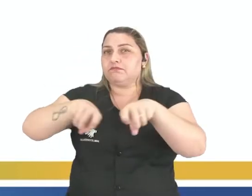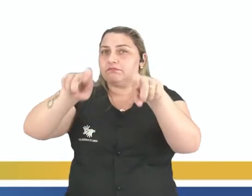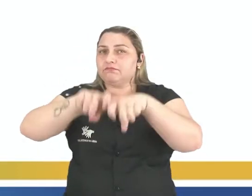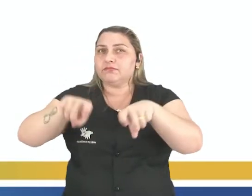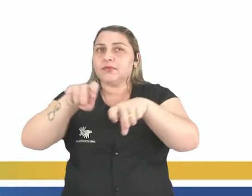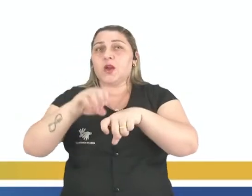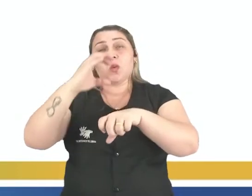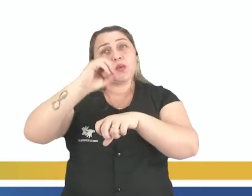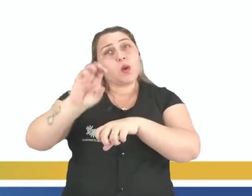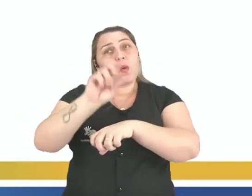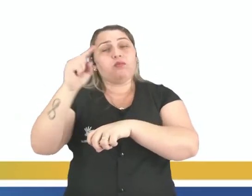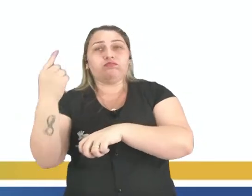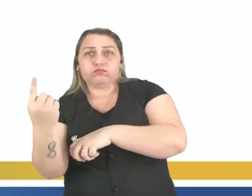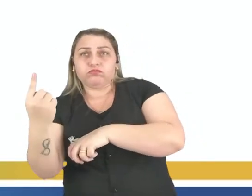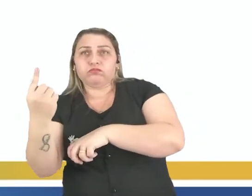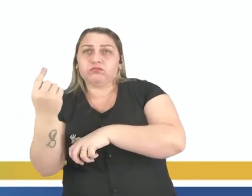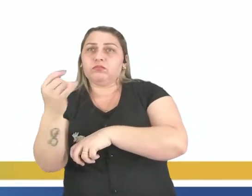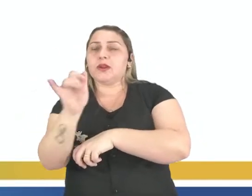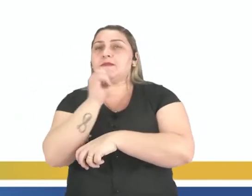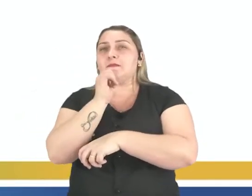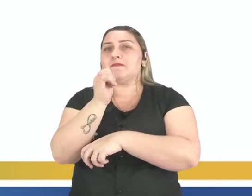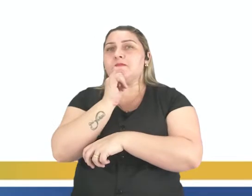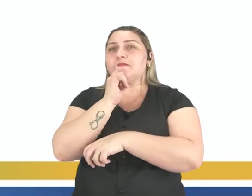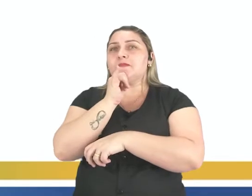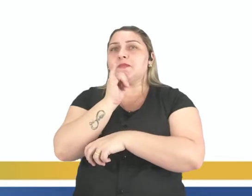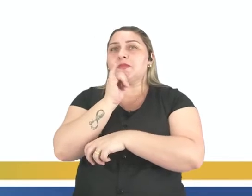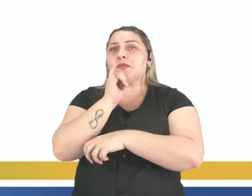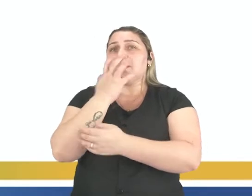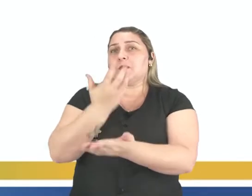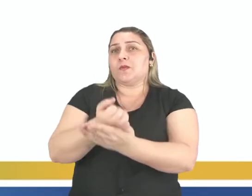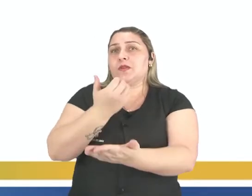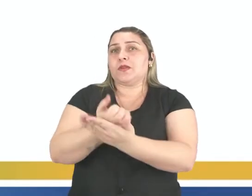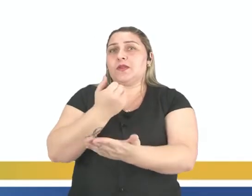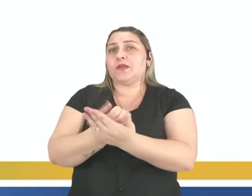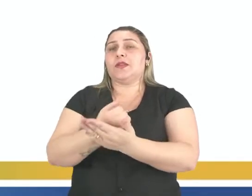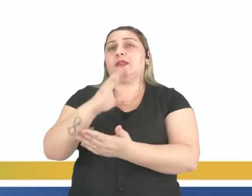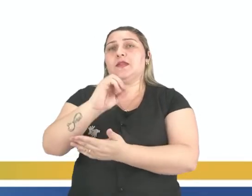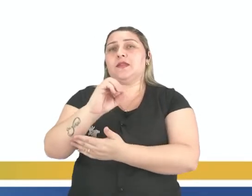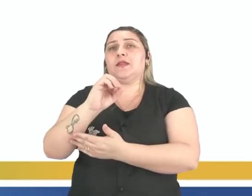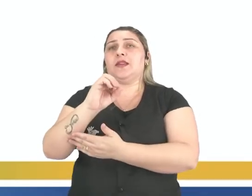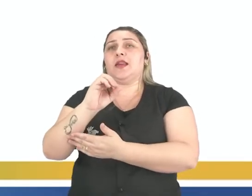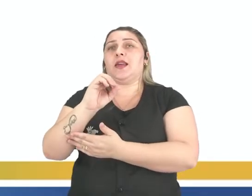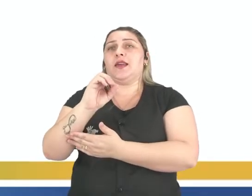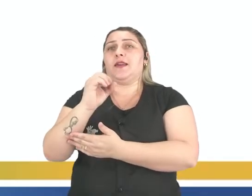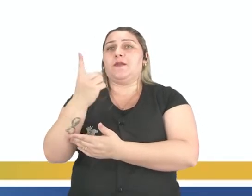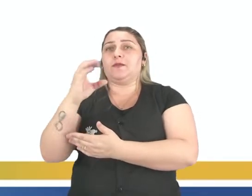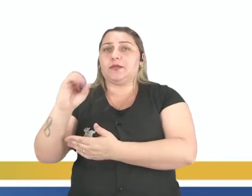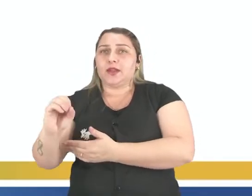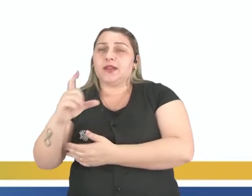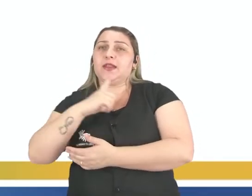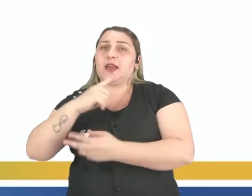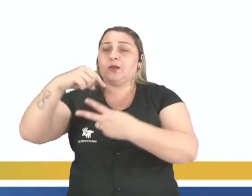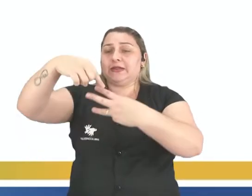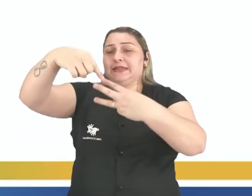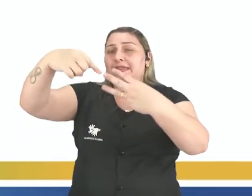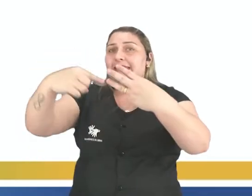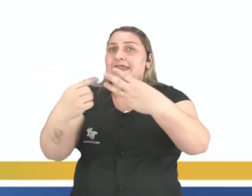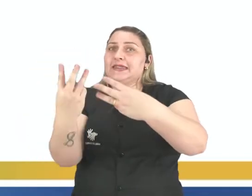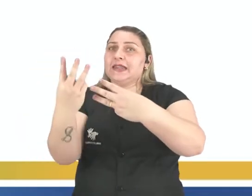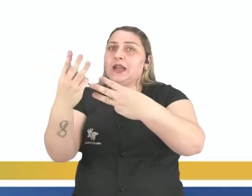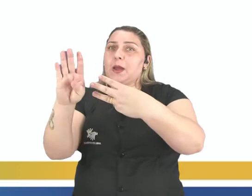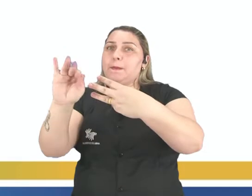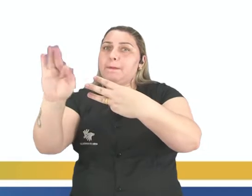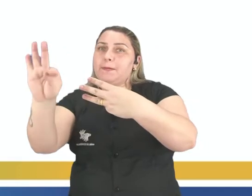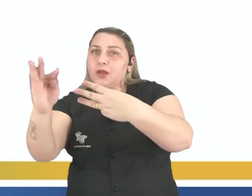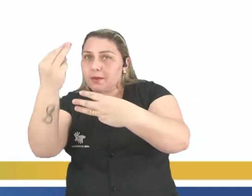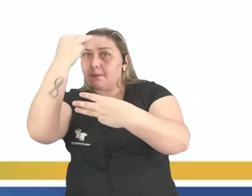gente, ou é um 0 ou é um 1. Se eu tenho, por exemplo, um arquivo que codificado deu 010, por exemplo, eu tenho 3 bits